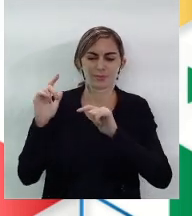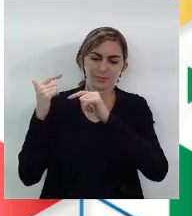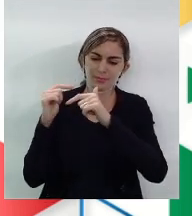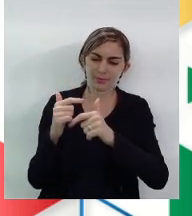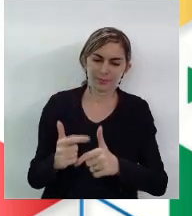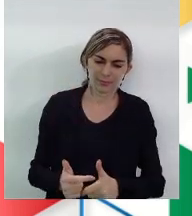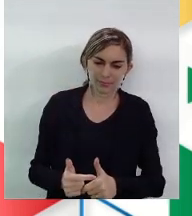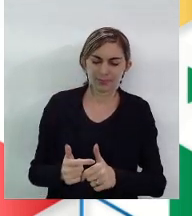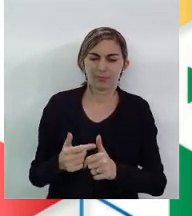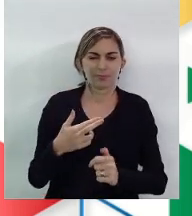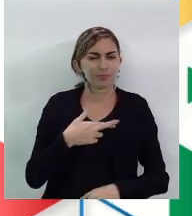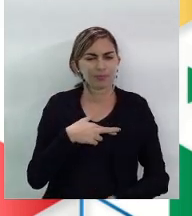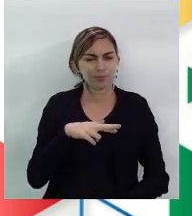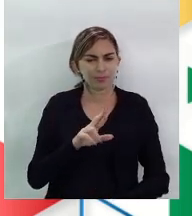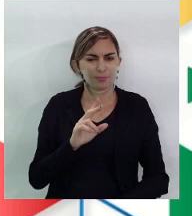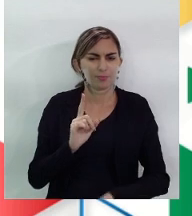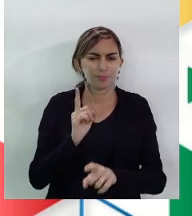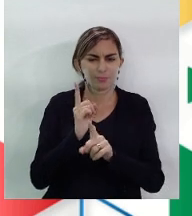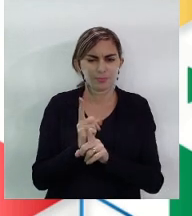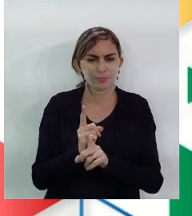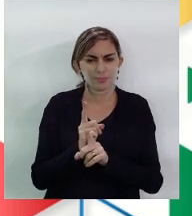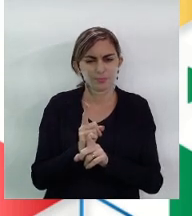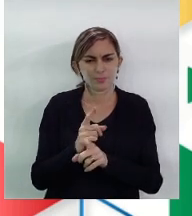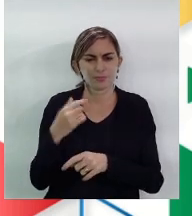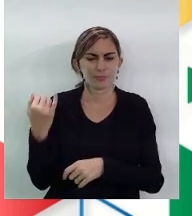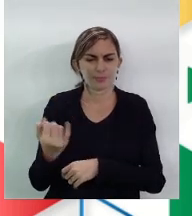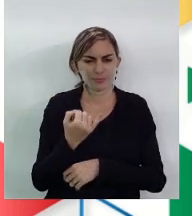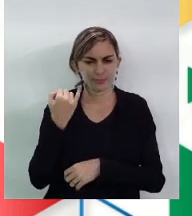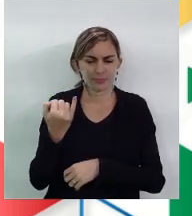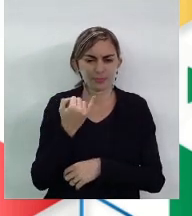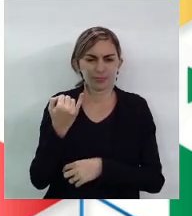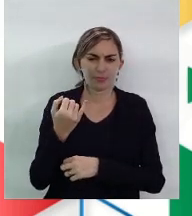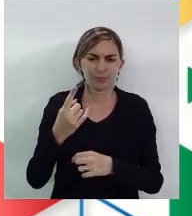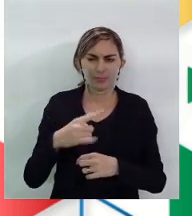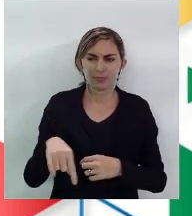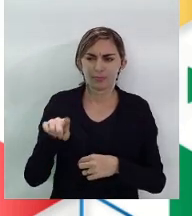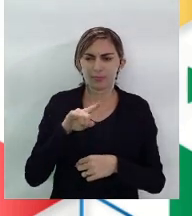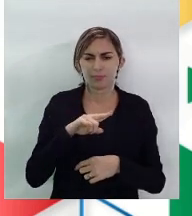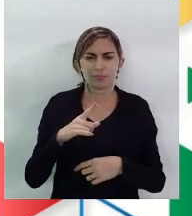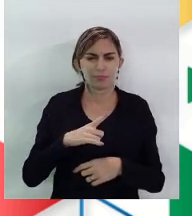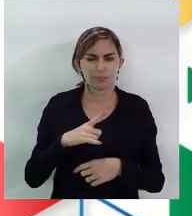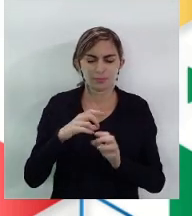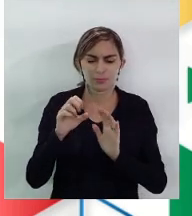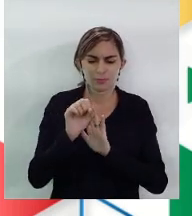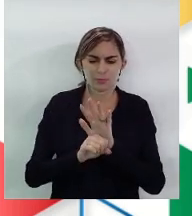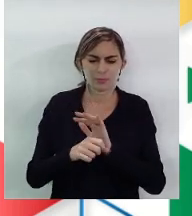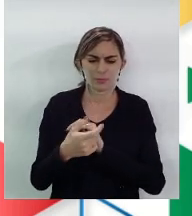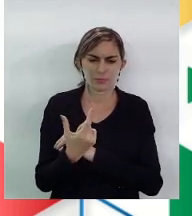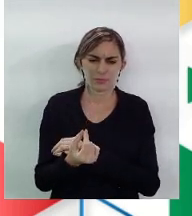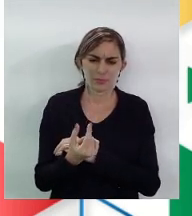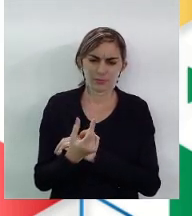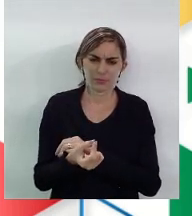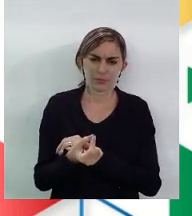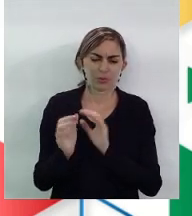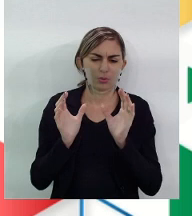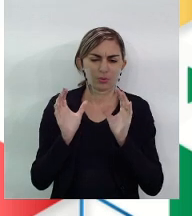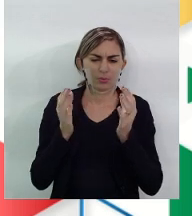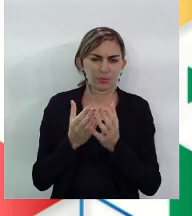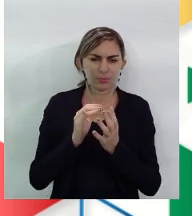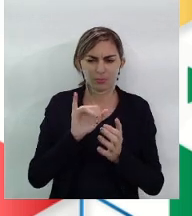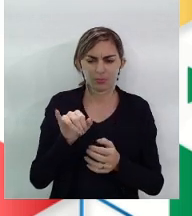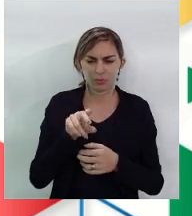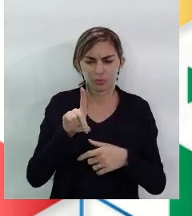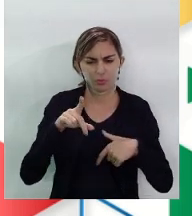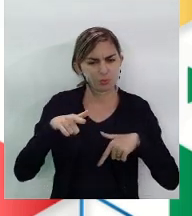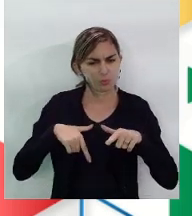tradição religiosa, nós encontramos esse ponto importante. Então, lendo aqui, nós temos, no século XX, a comunidade